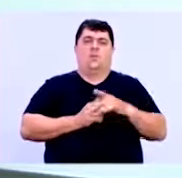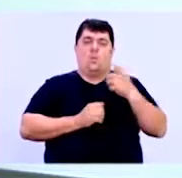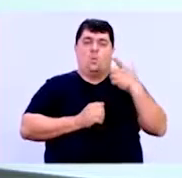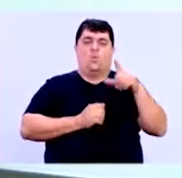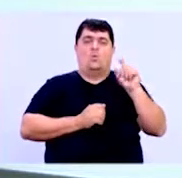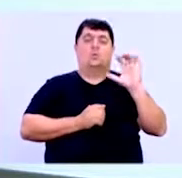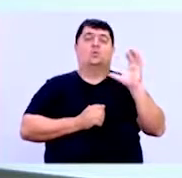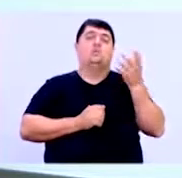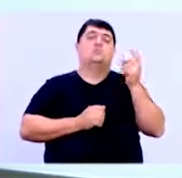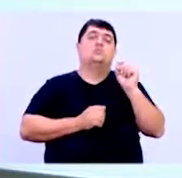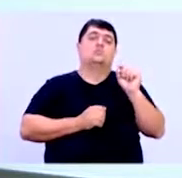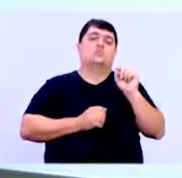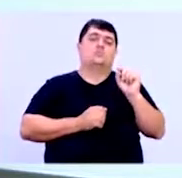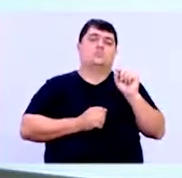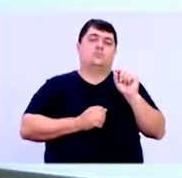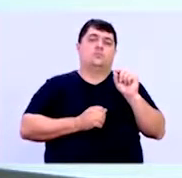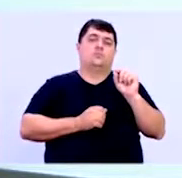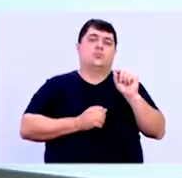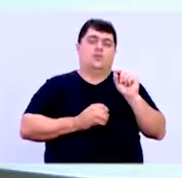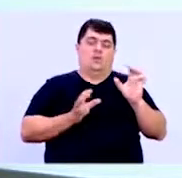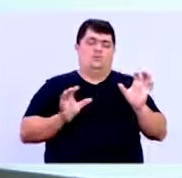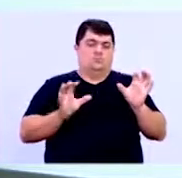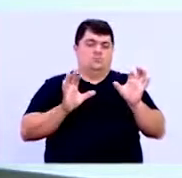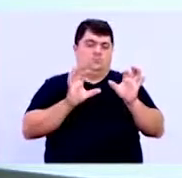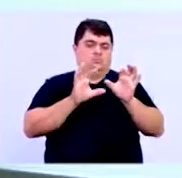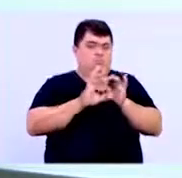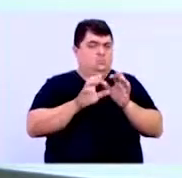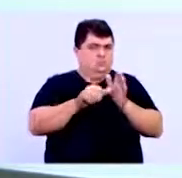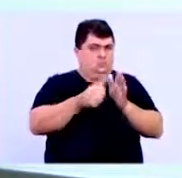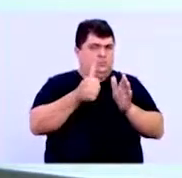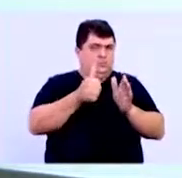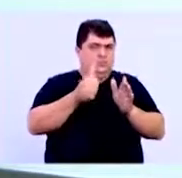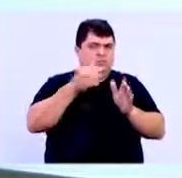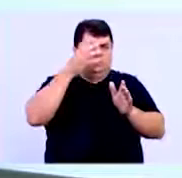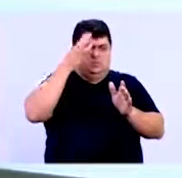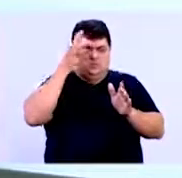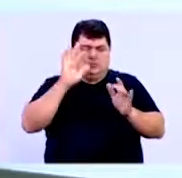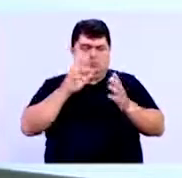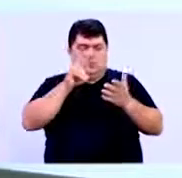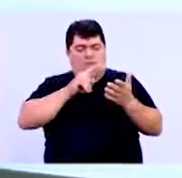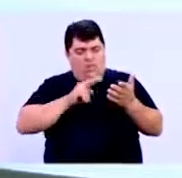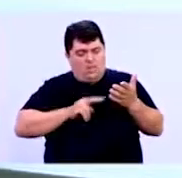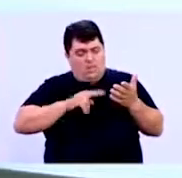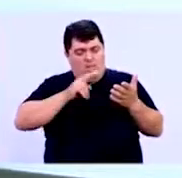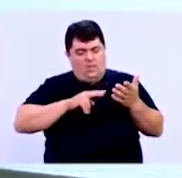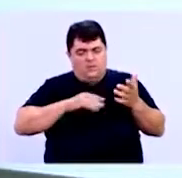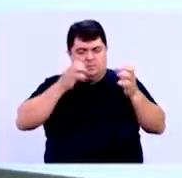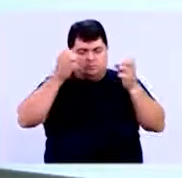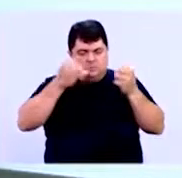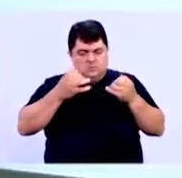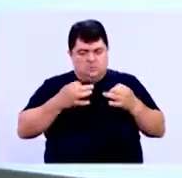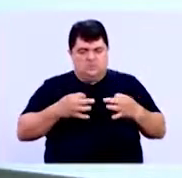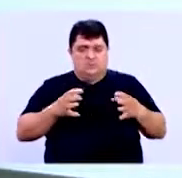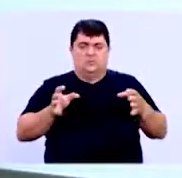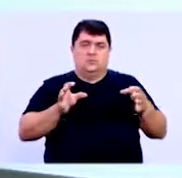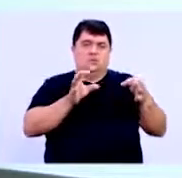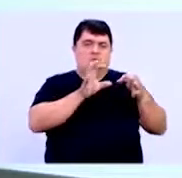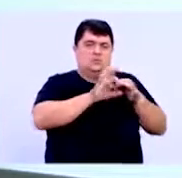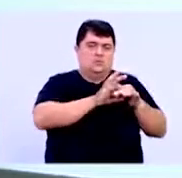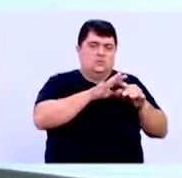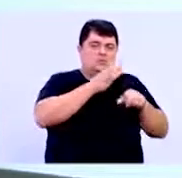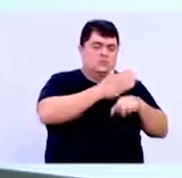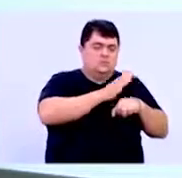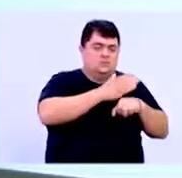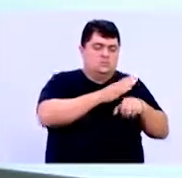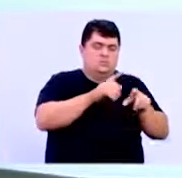situação também, que além de a gente contextualizar toda essa parte teórica, que é a literatura, e contextualizar o estudo de caso,